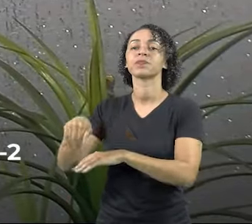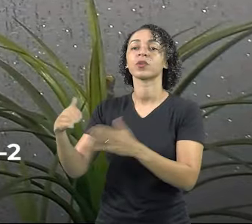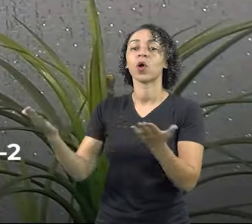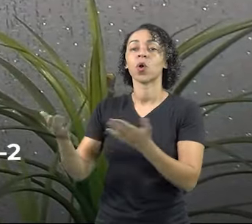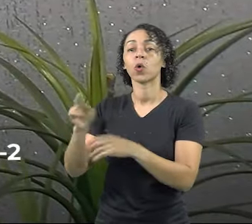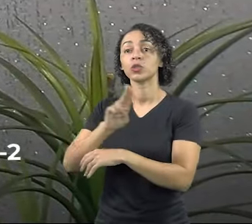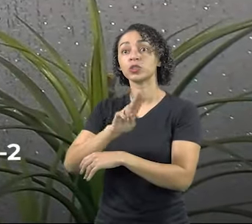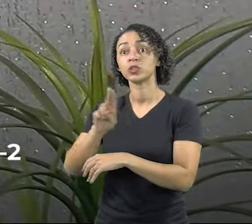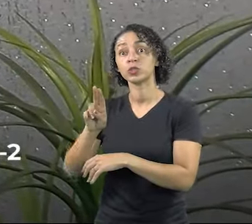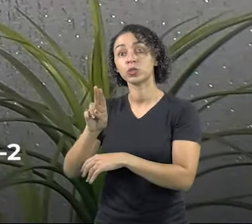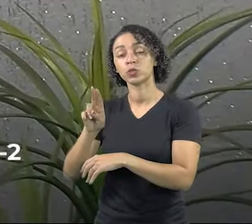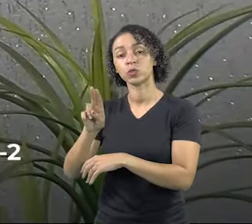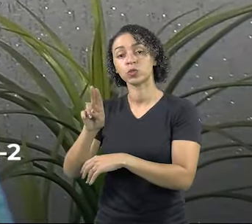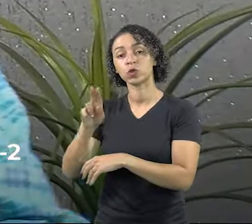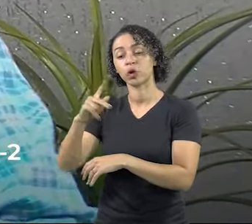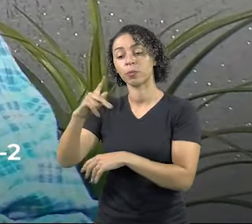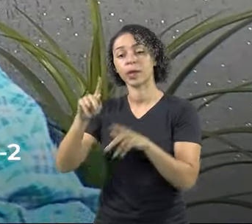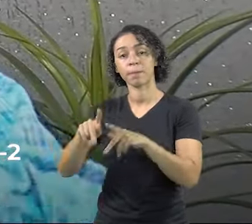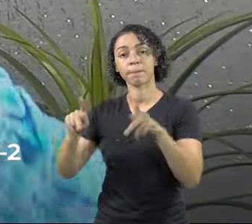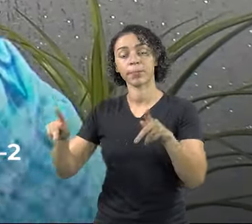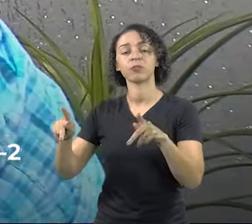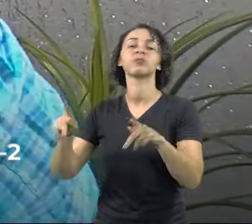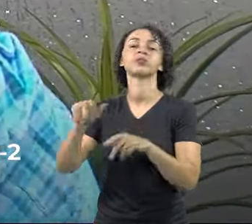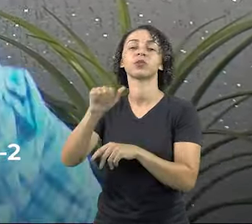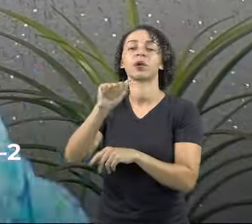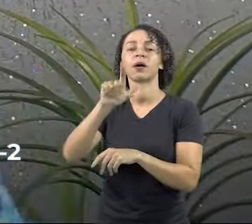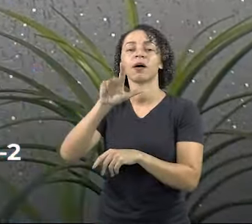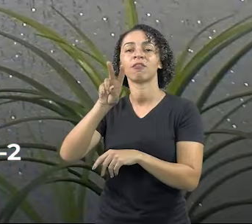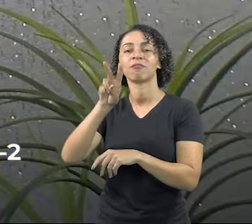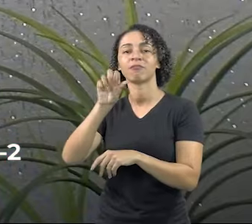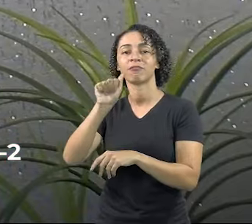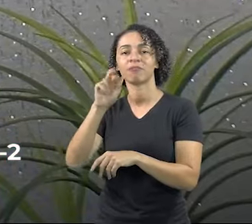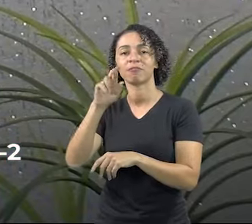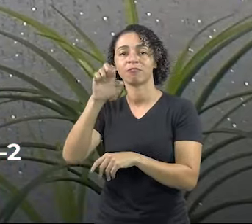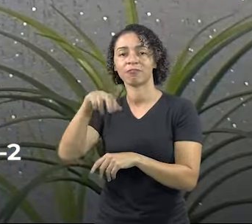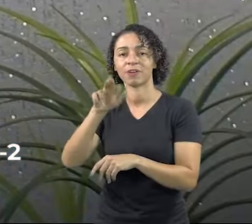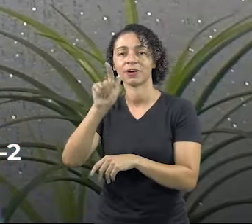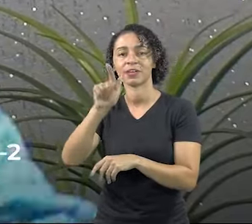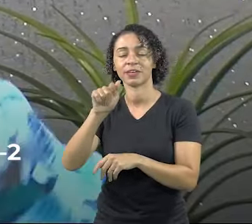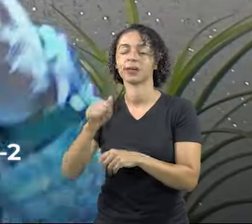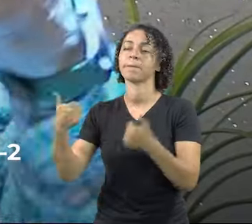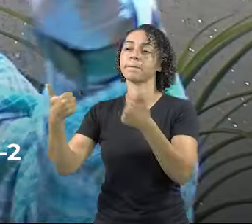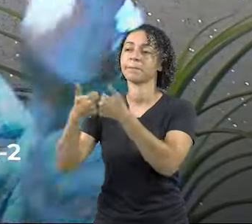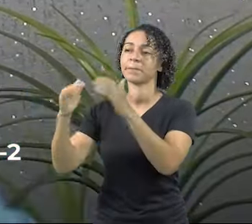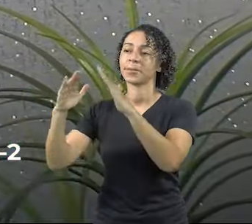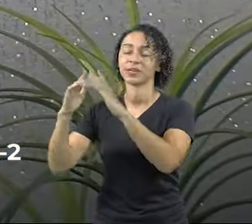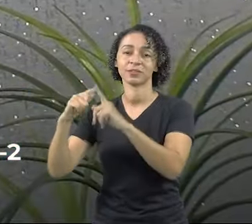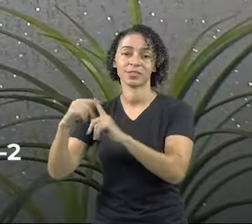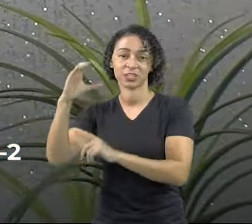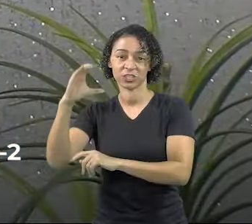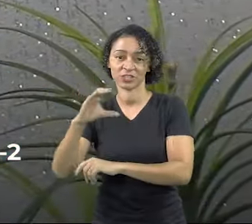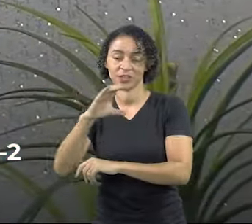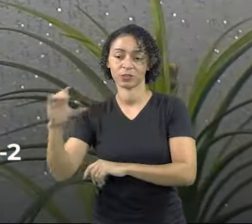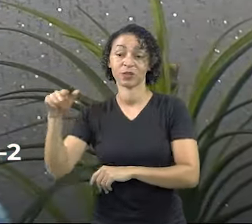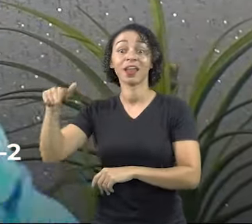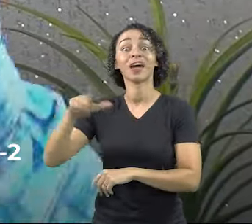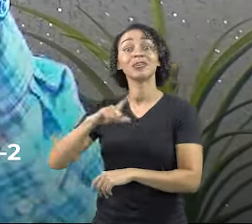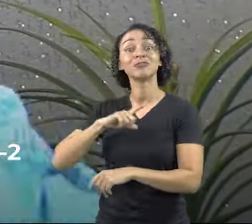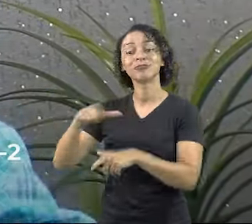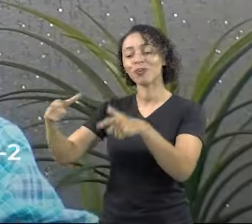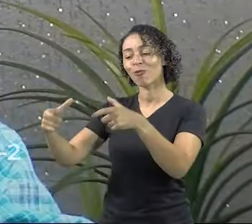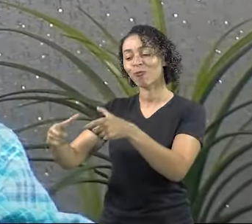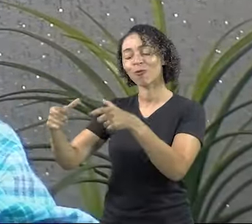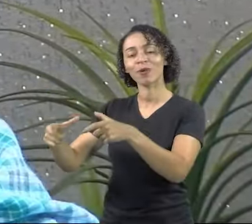ao lado da igreja Senhora das Graças e lá num determinado lote vago tinha um pé de coqueiro e